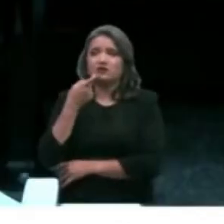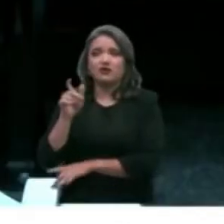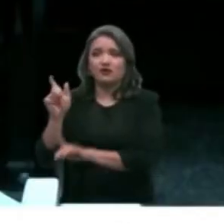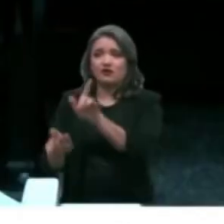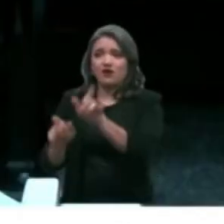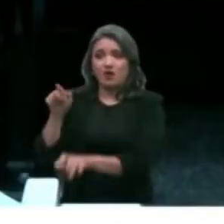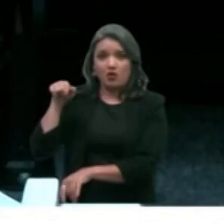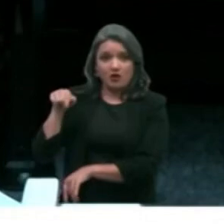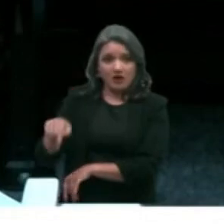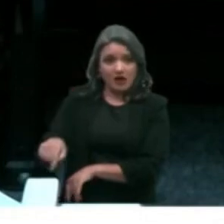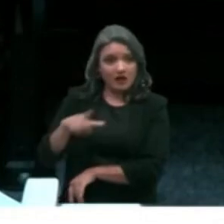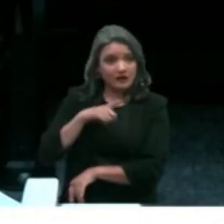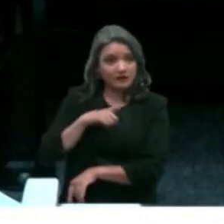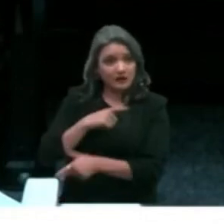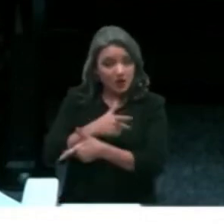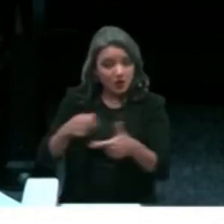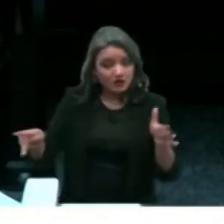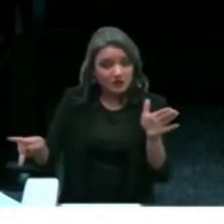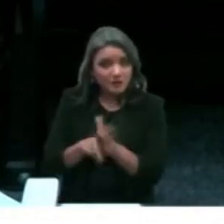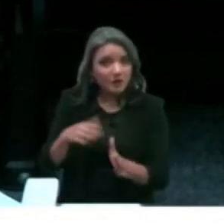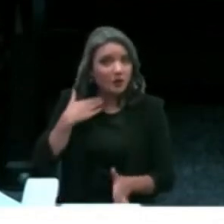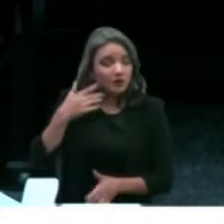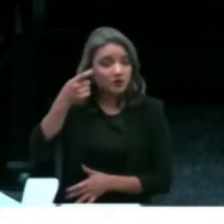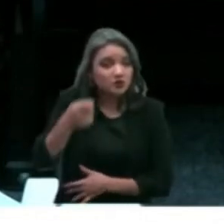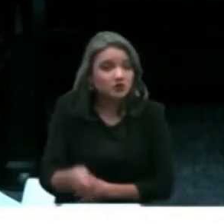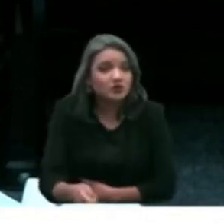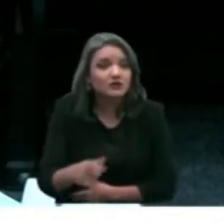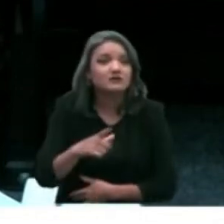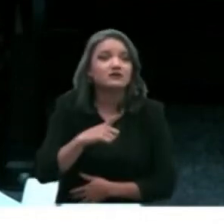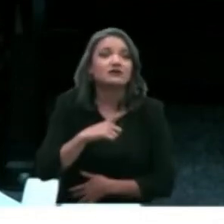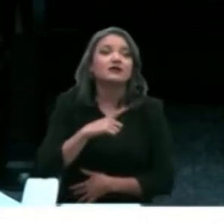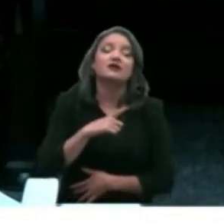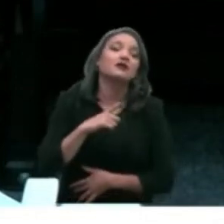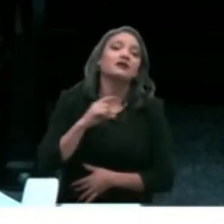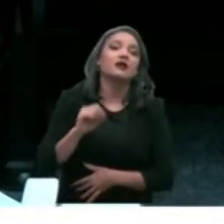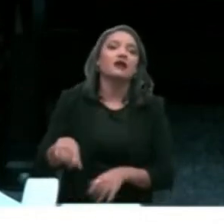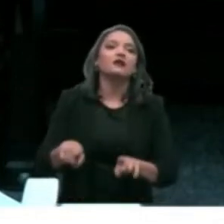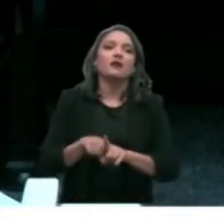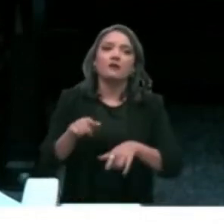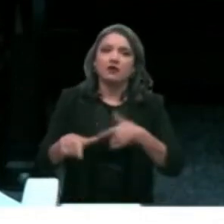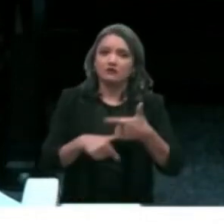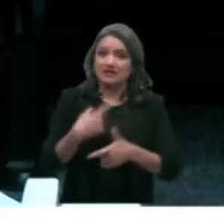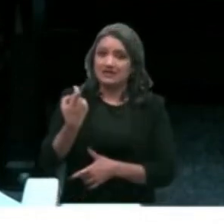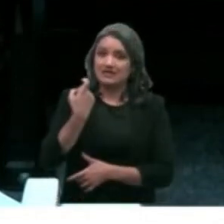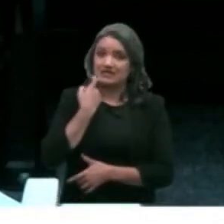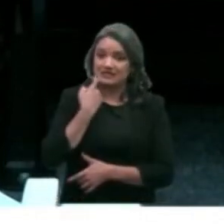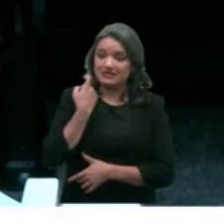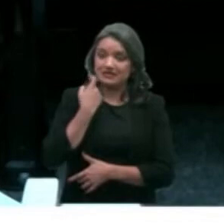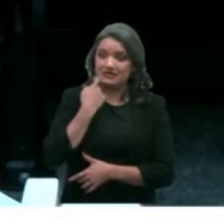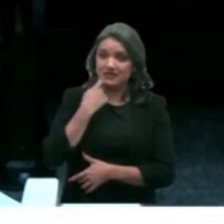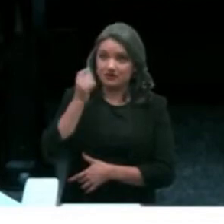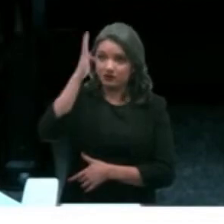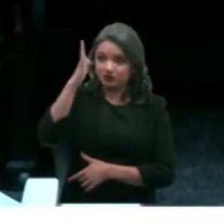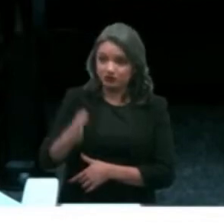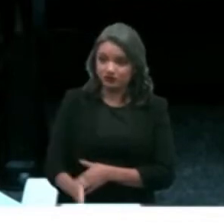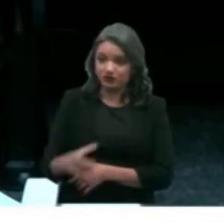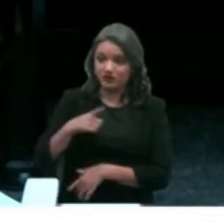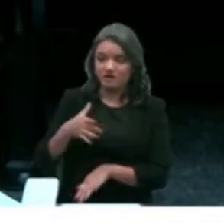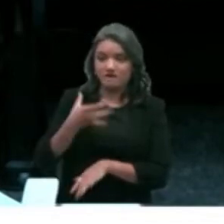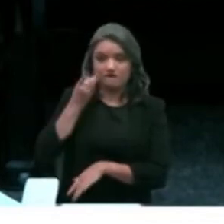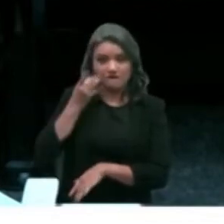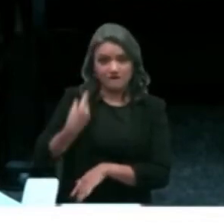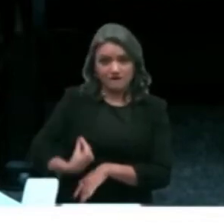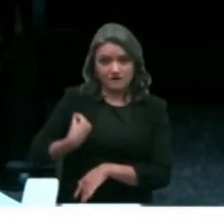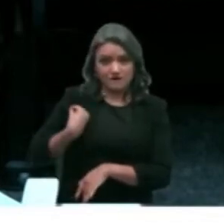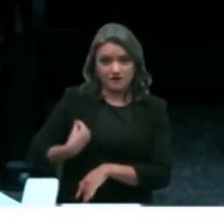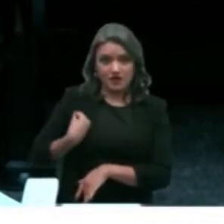do atraso recorrente da magistrado e da sua inacionidade as sextas-feiras as audiências